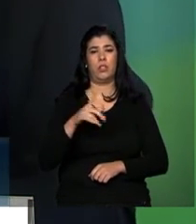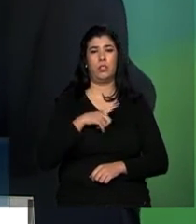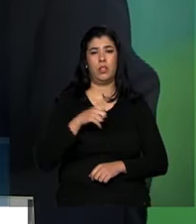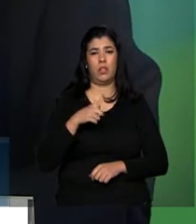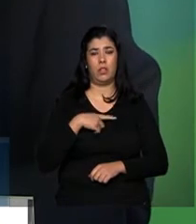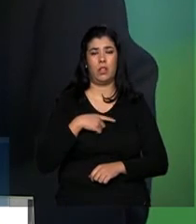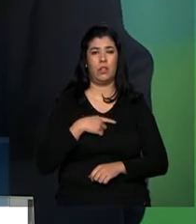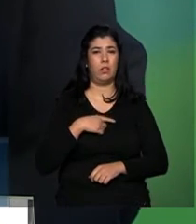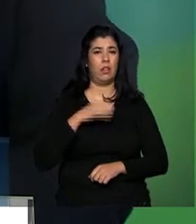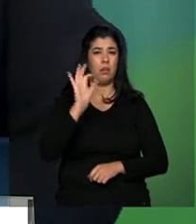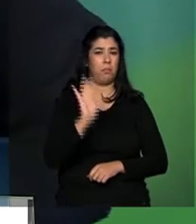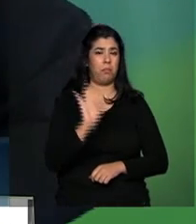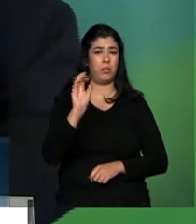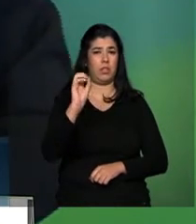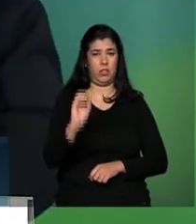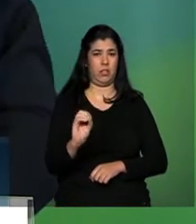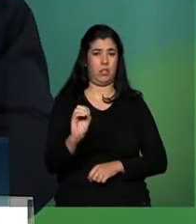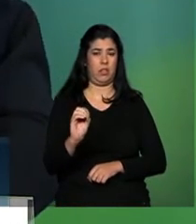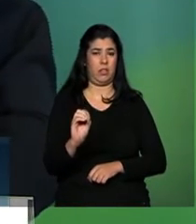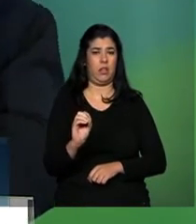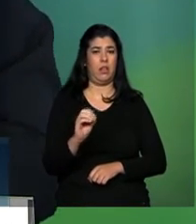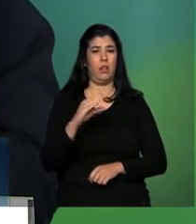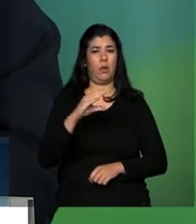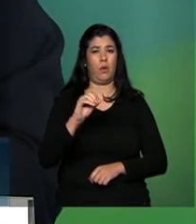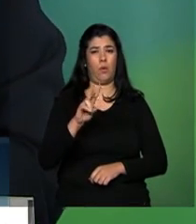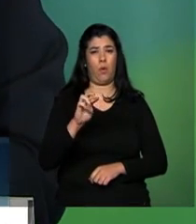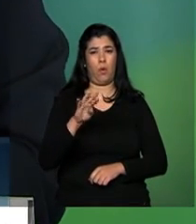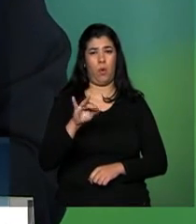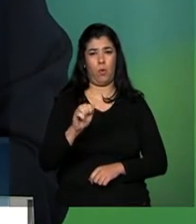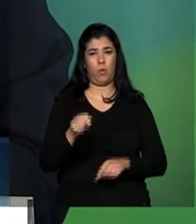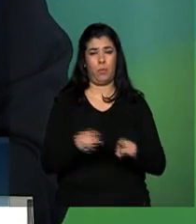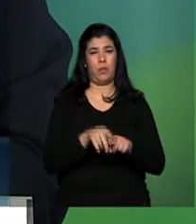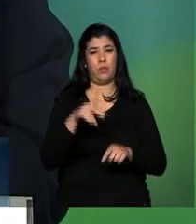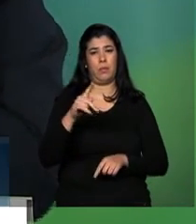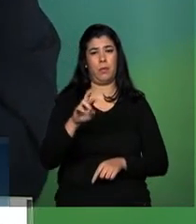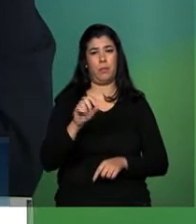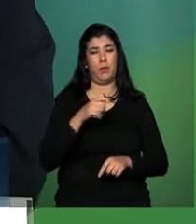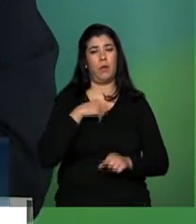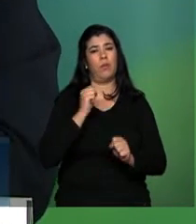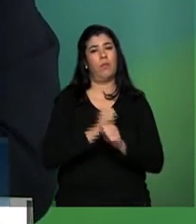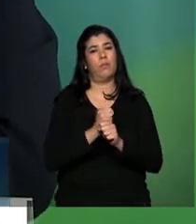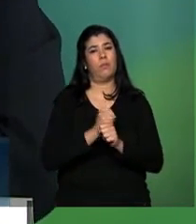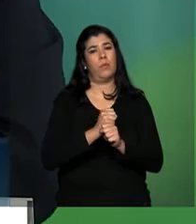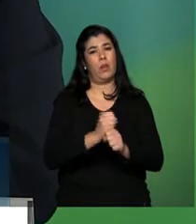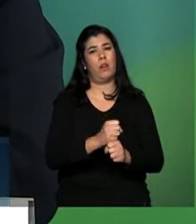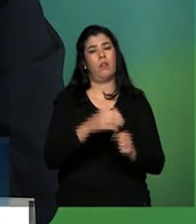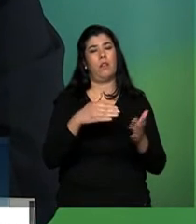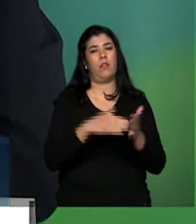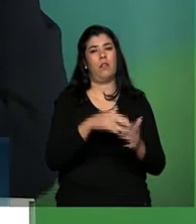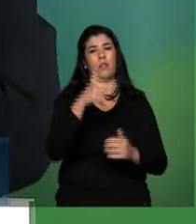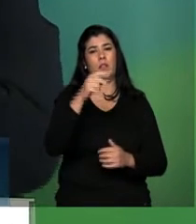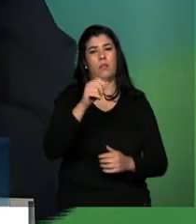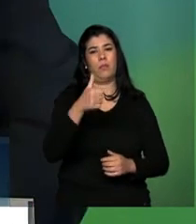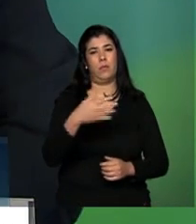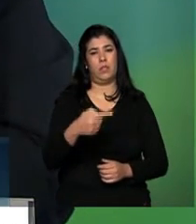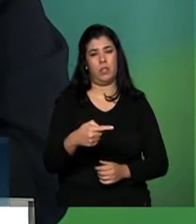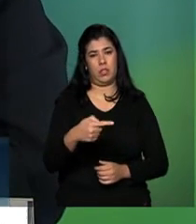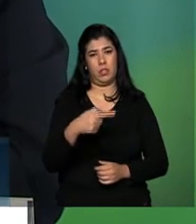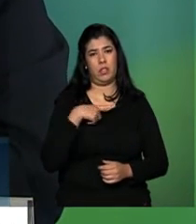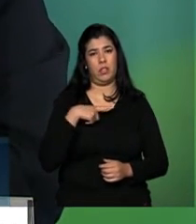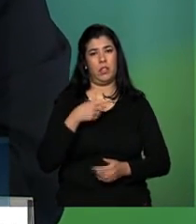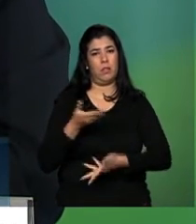está desgravado. Com a Colômbia e o Peru, a gente pode até 2,17 ter alíquota zero também, ou seja,